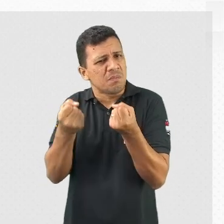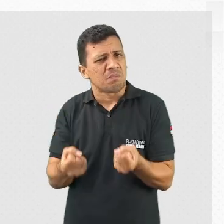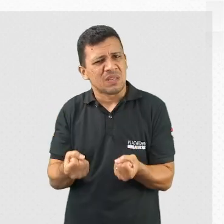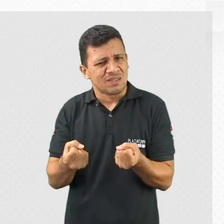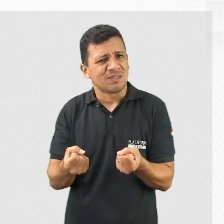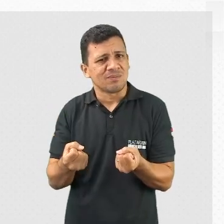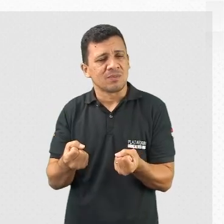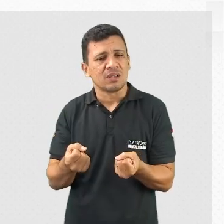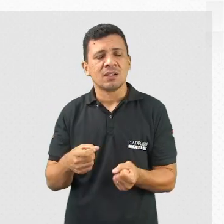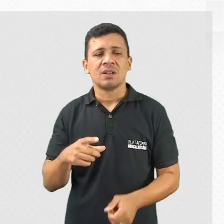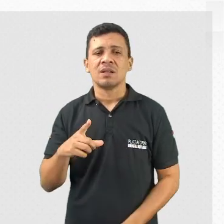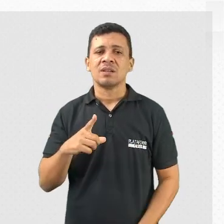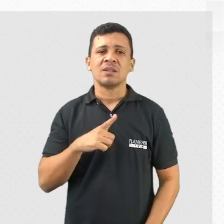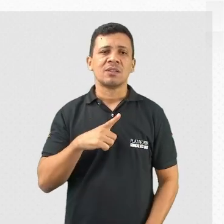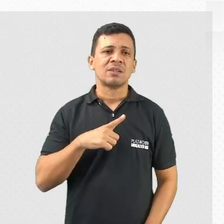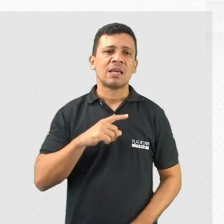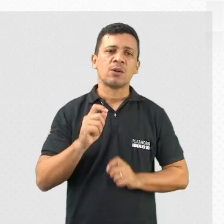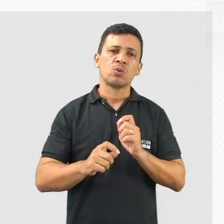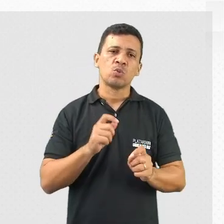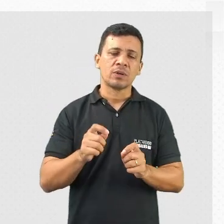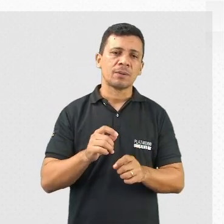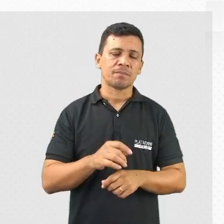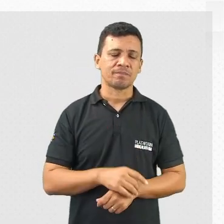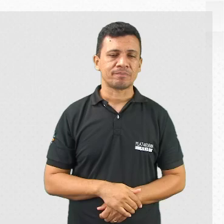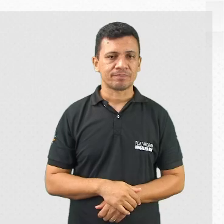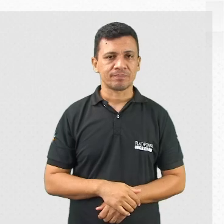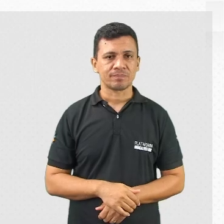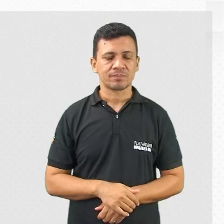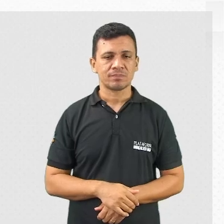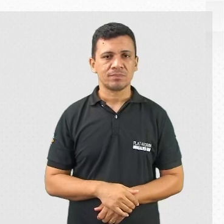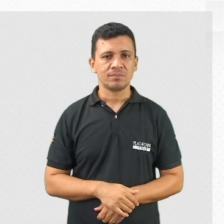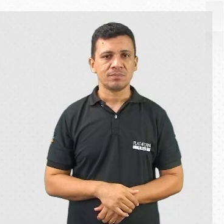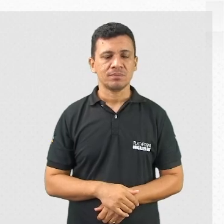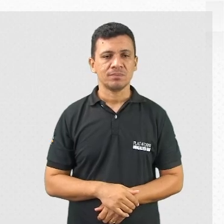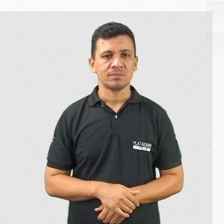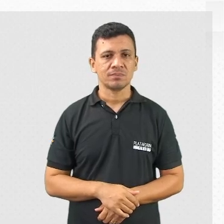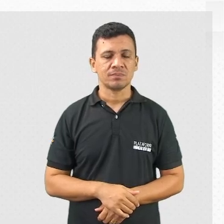Nessa localidade, eu tenho muita, vou botar aqui, mais